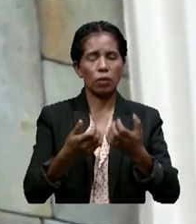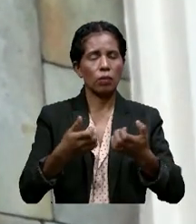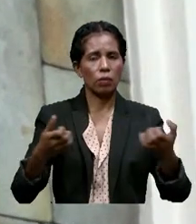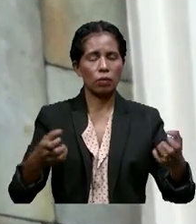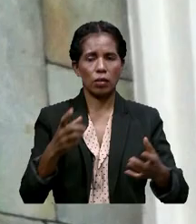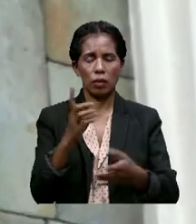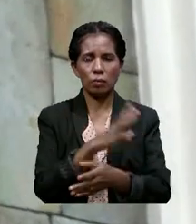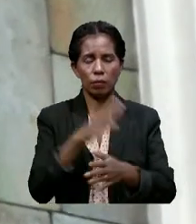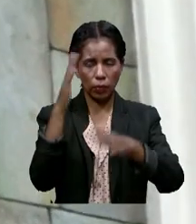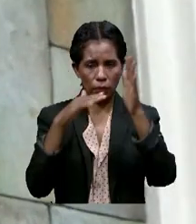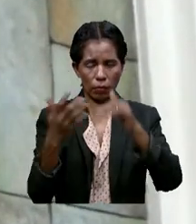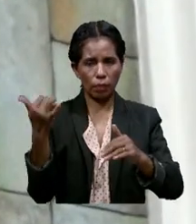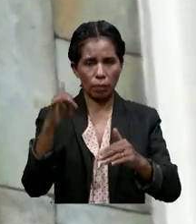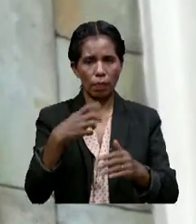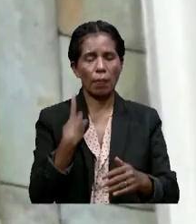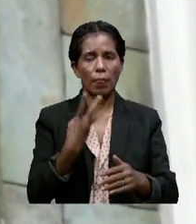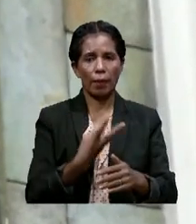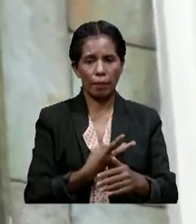tentação.